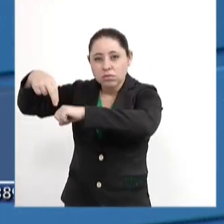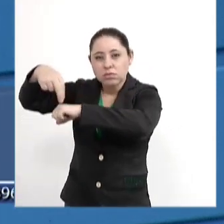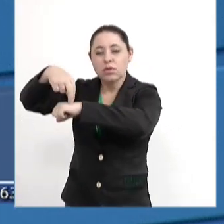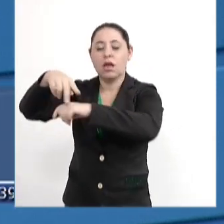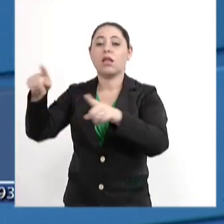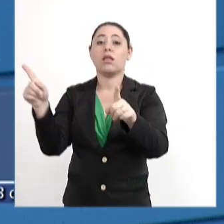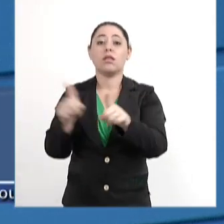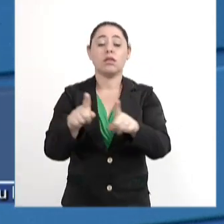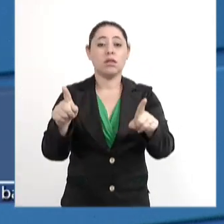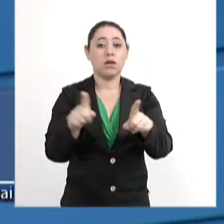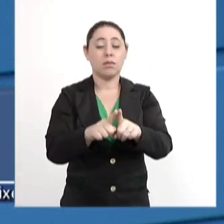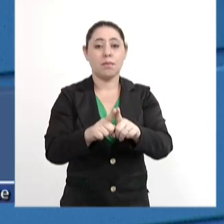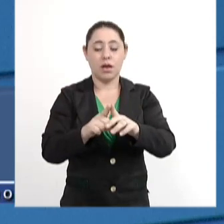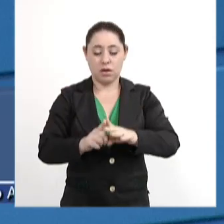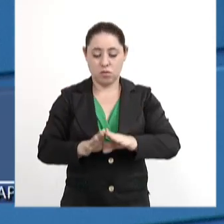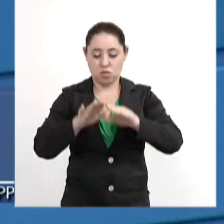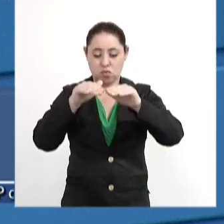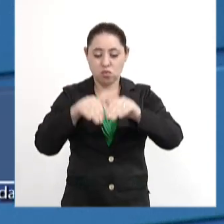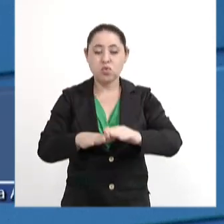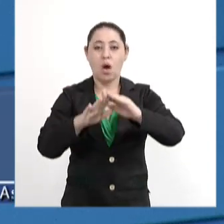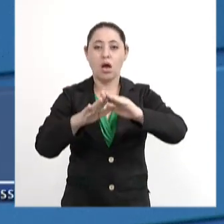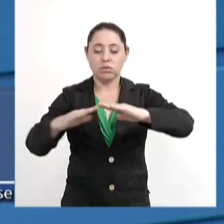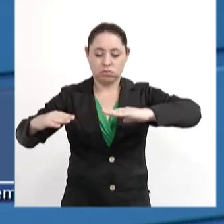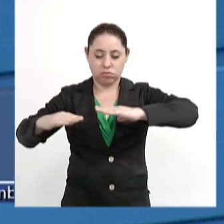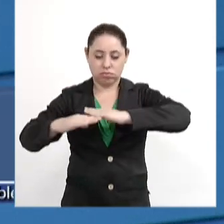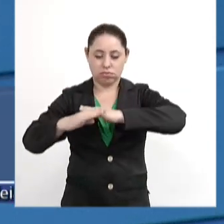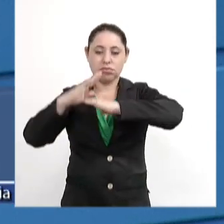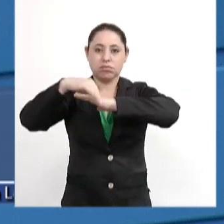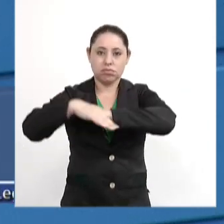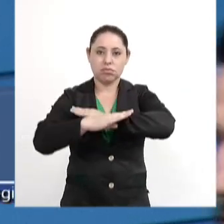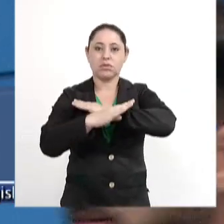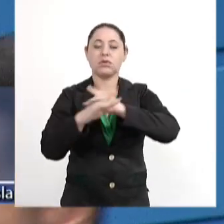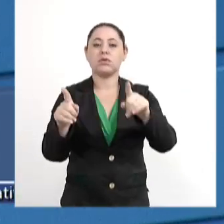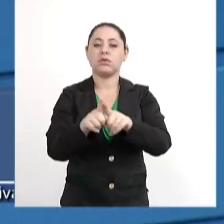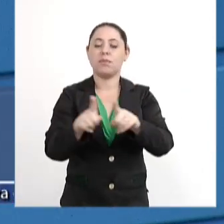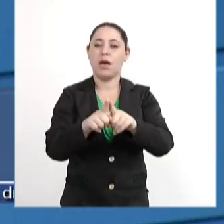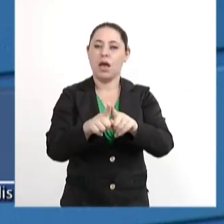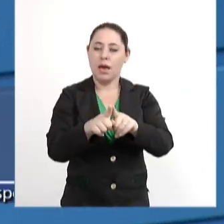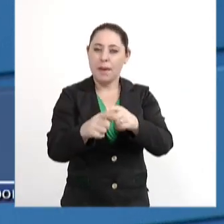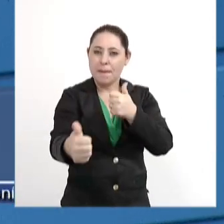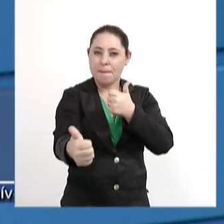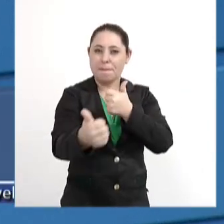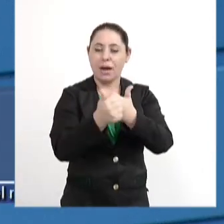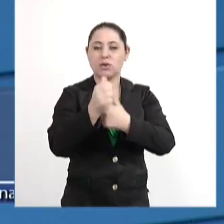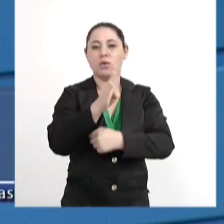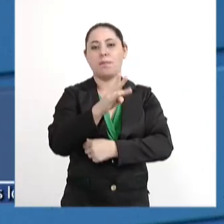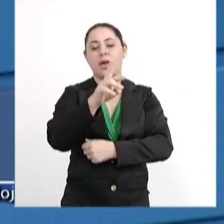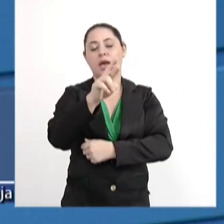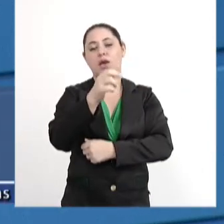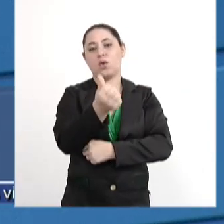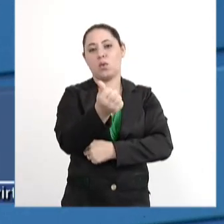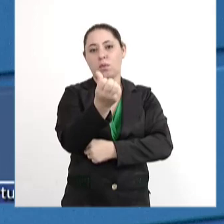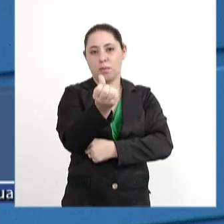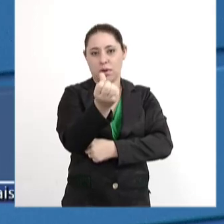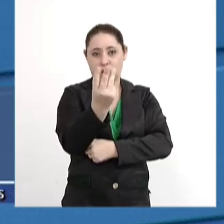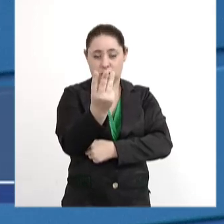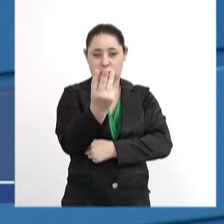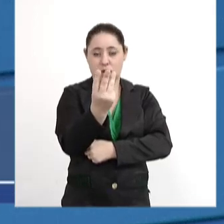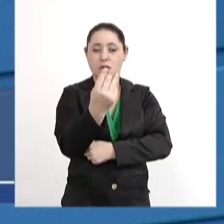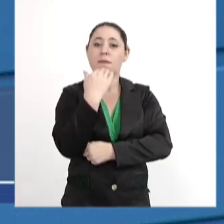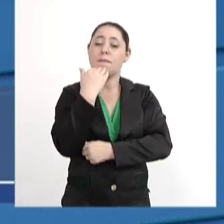a implantação de quebra-molas na indigitada via, principalmente no trecho próximo à BR-163.